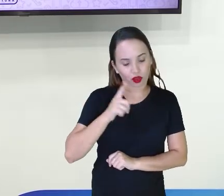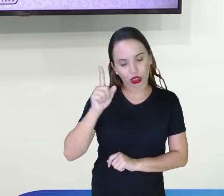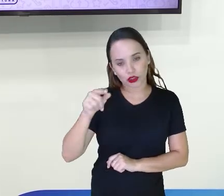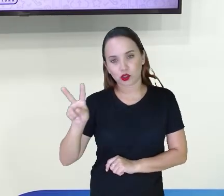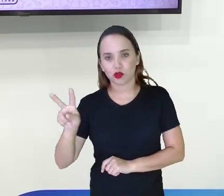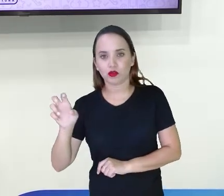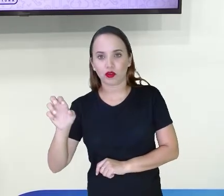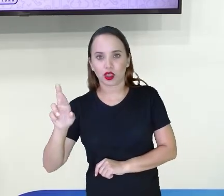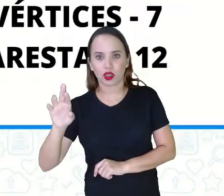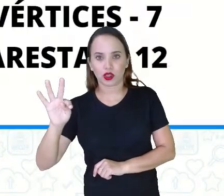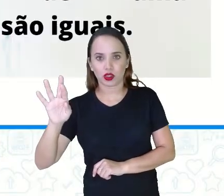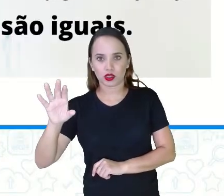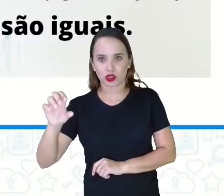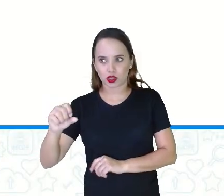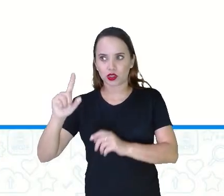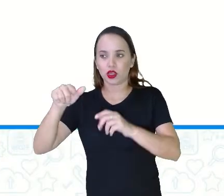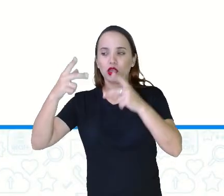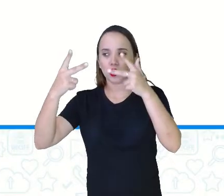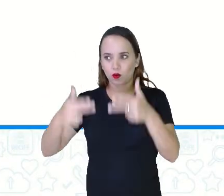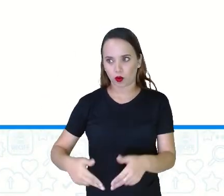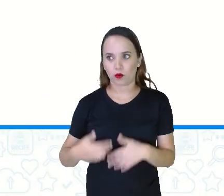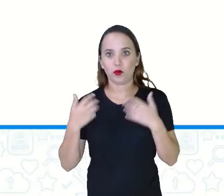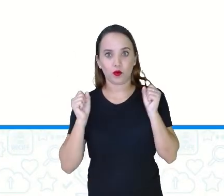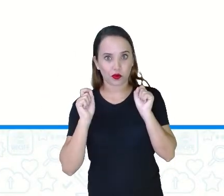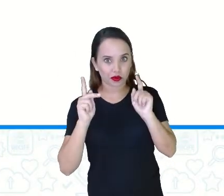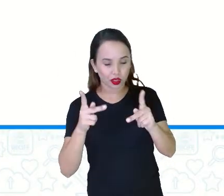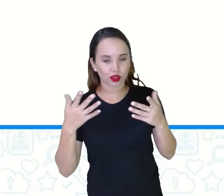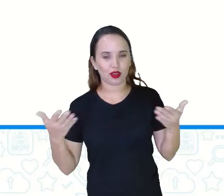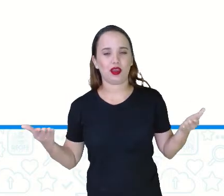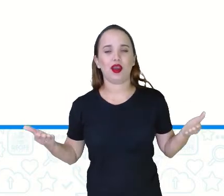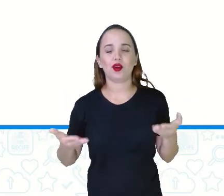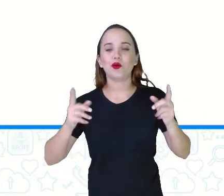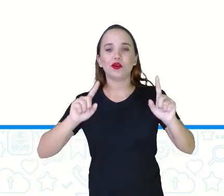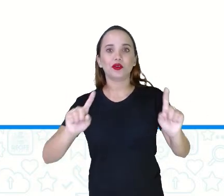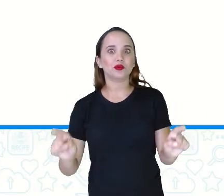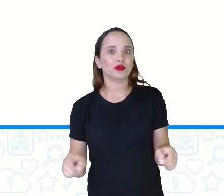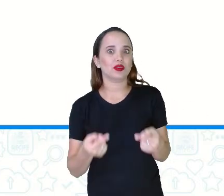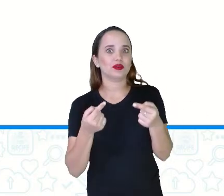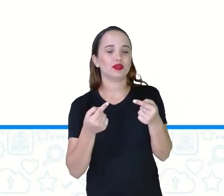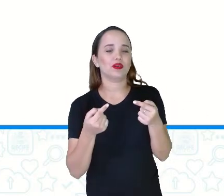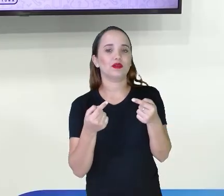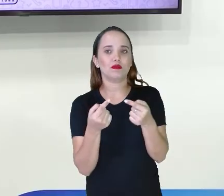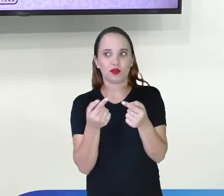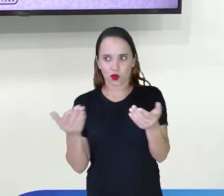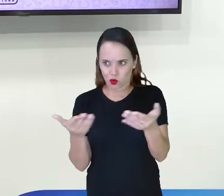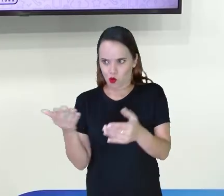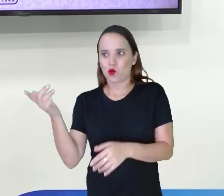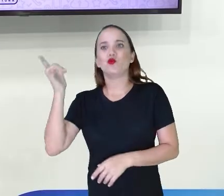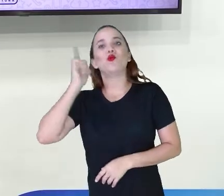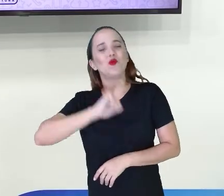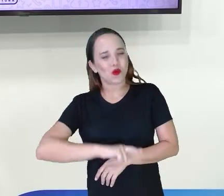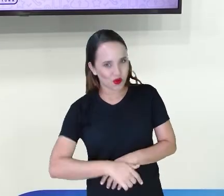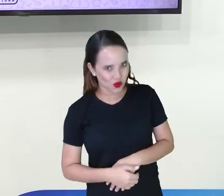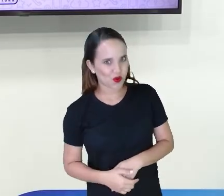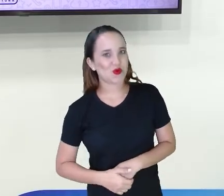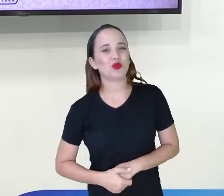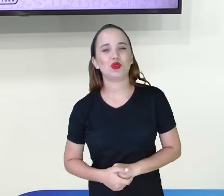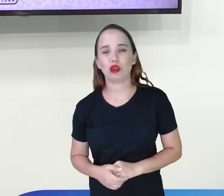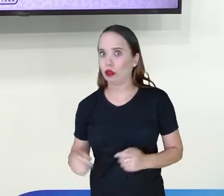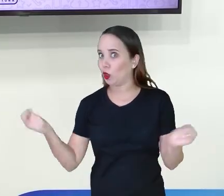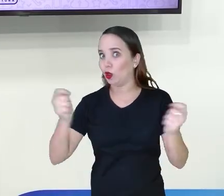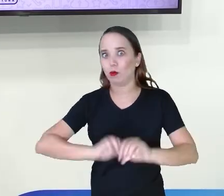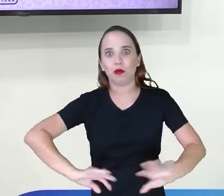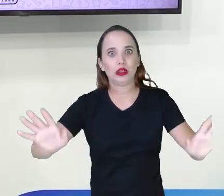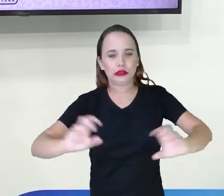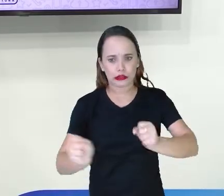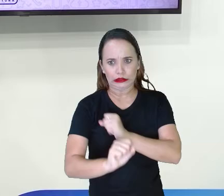os meus vértices, beleza? Olha, eu tenho um desafio aí, hoje deu tempo de eu discorrer, tá vendo,